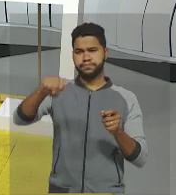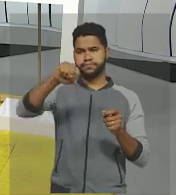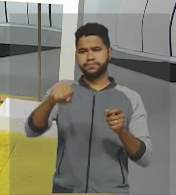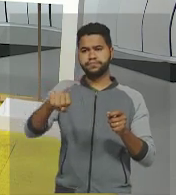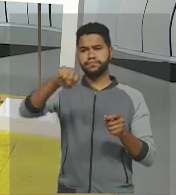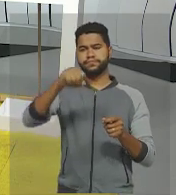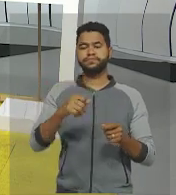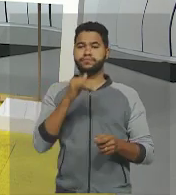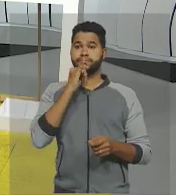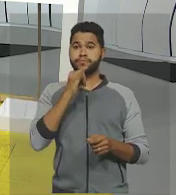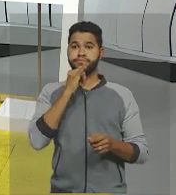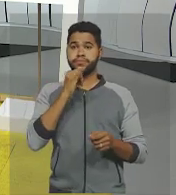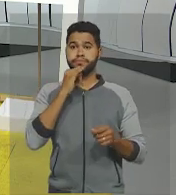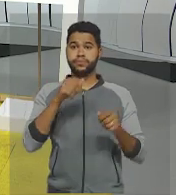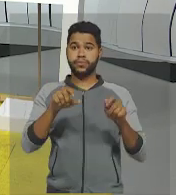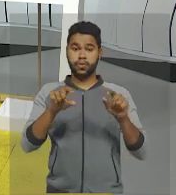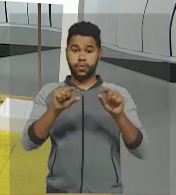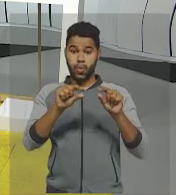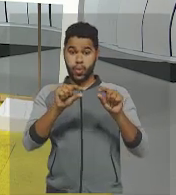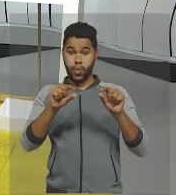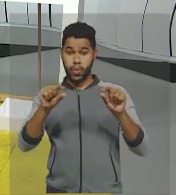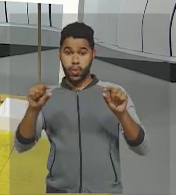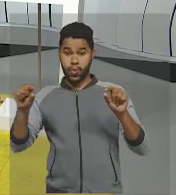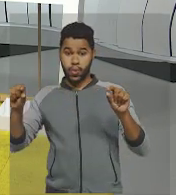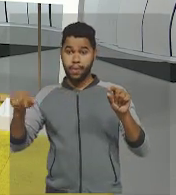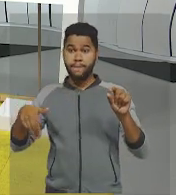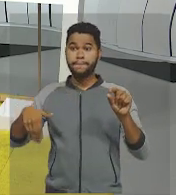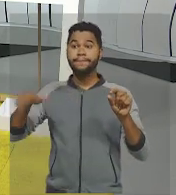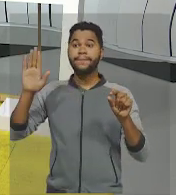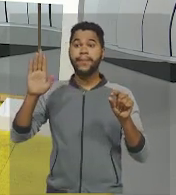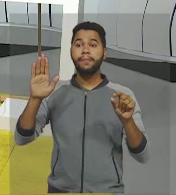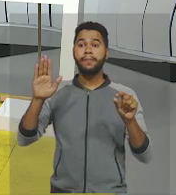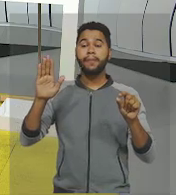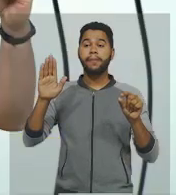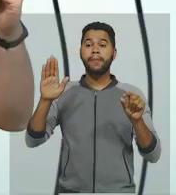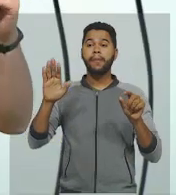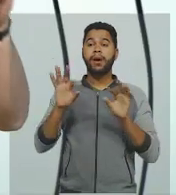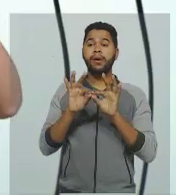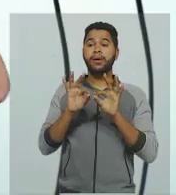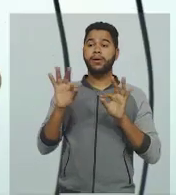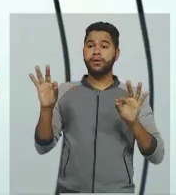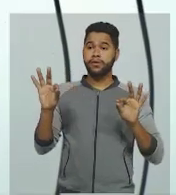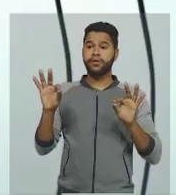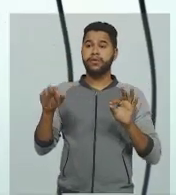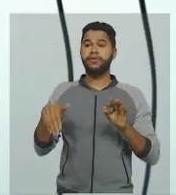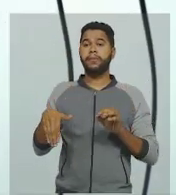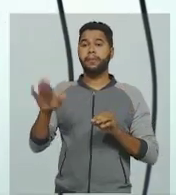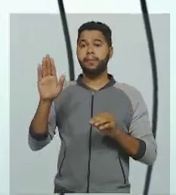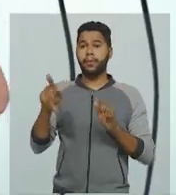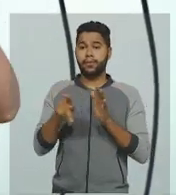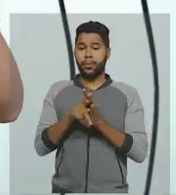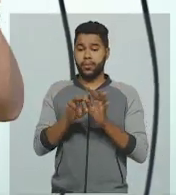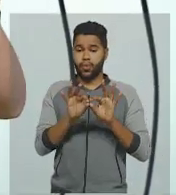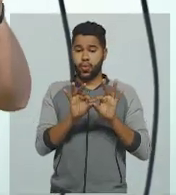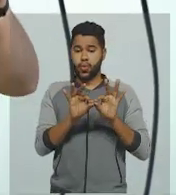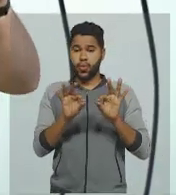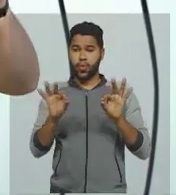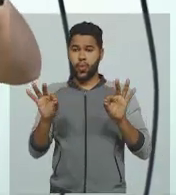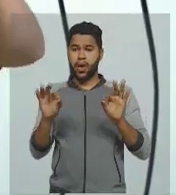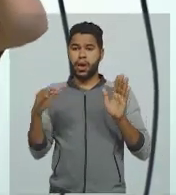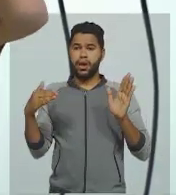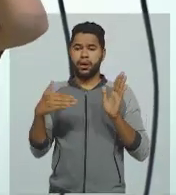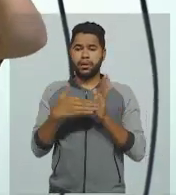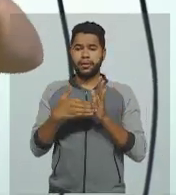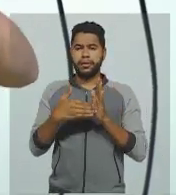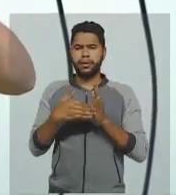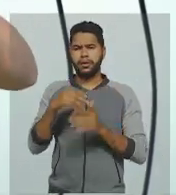extenso for esse cabo aqui, ó, maior será a minha distância do ponto fixo até o ponto de